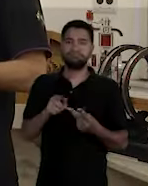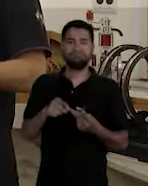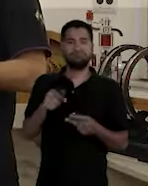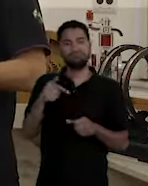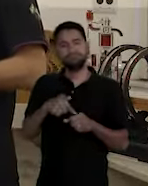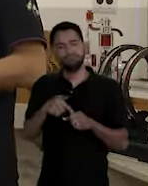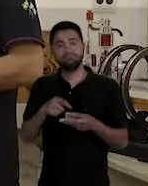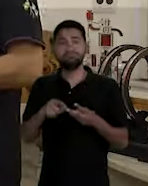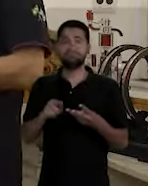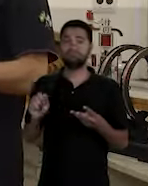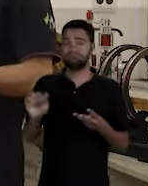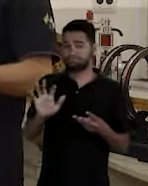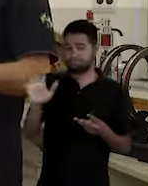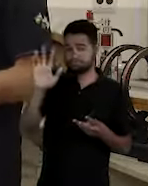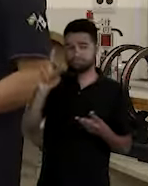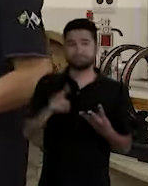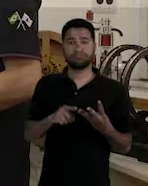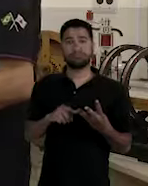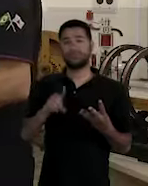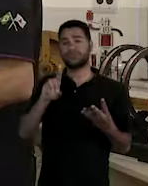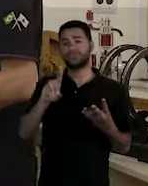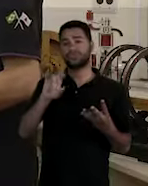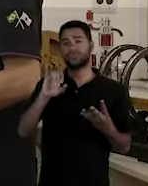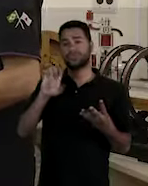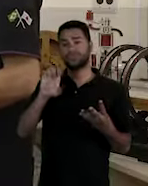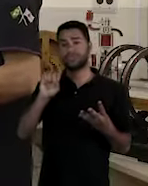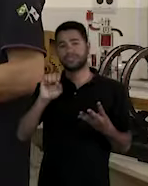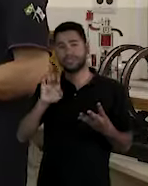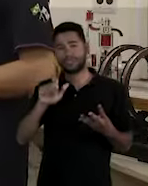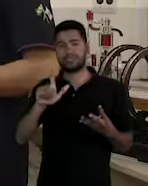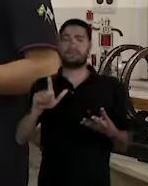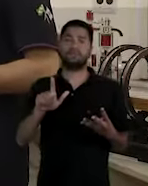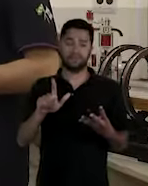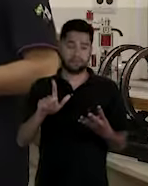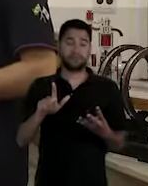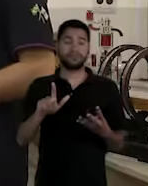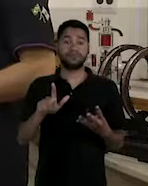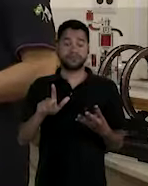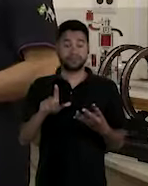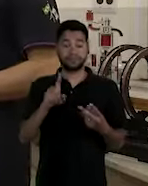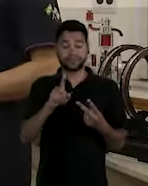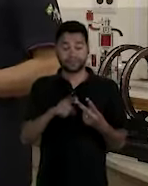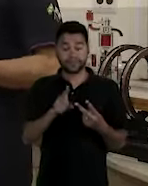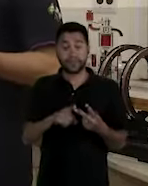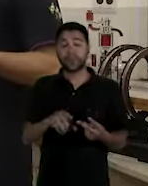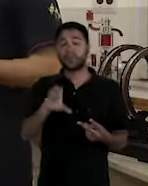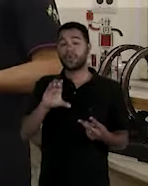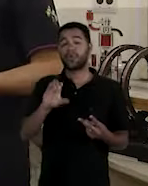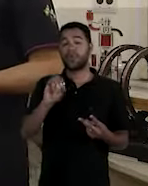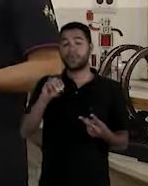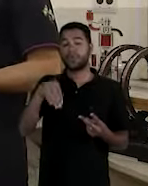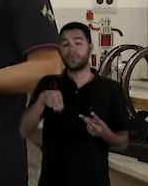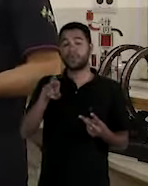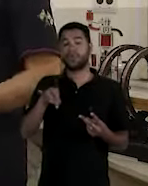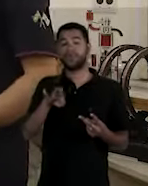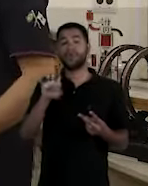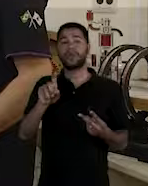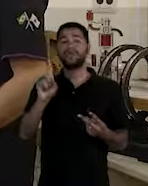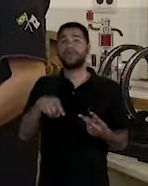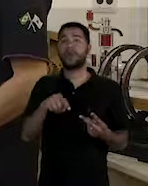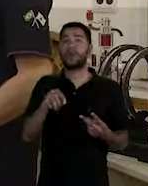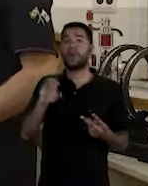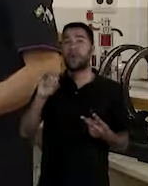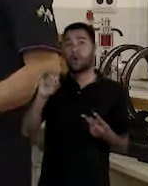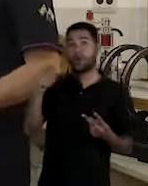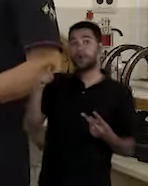o gás, o diesel, e o comburente é o ar, o oxigênio do ar.